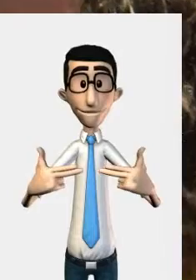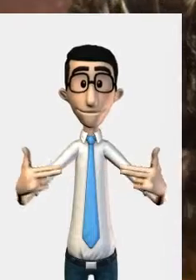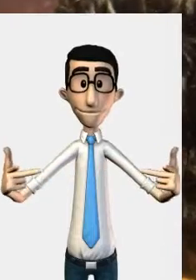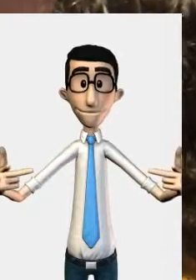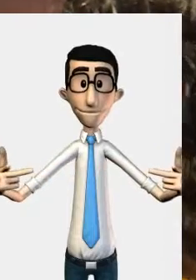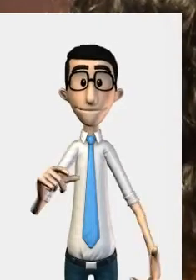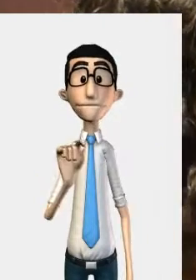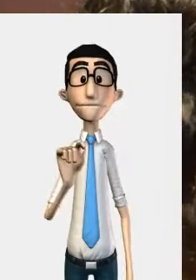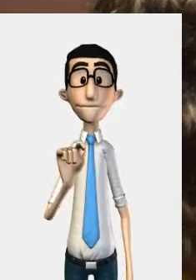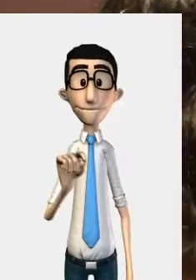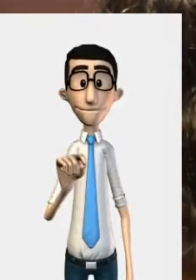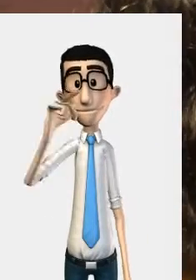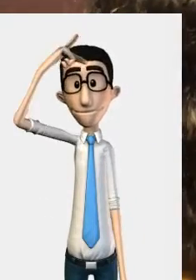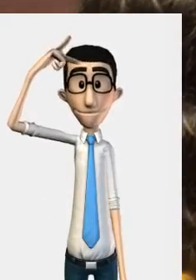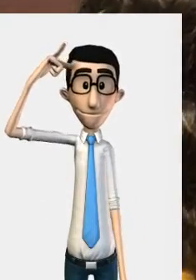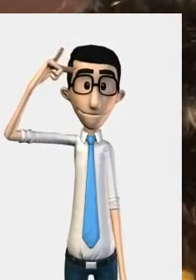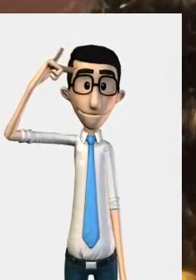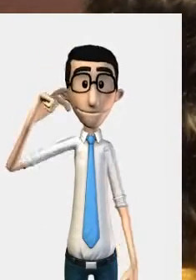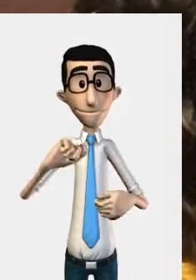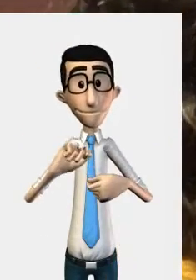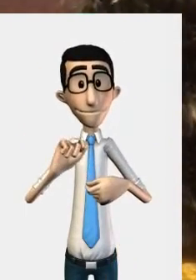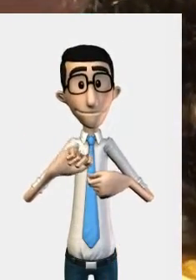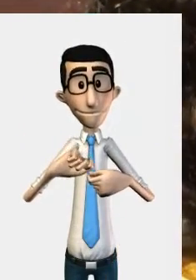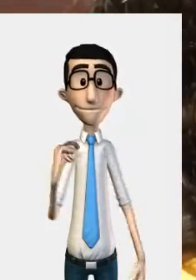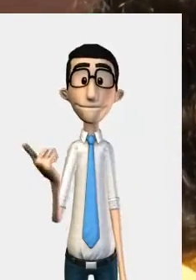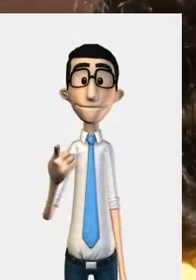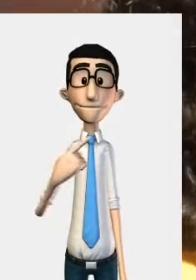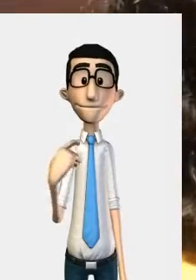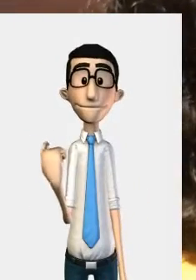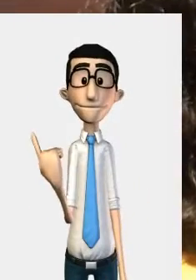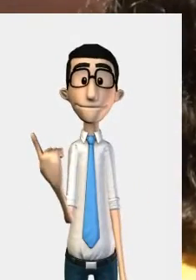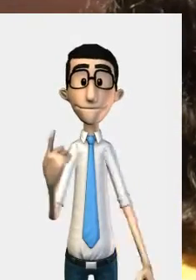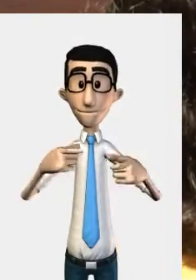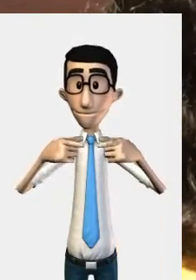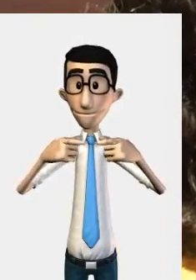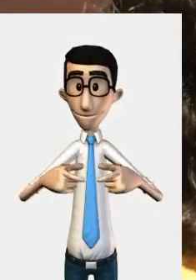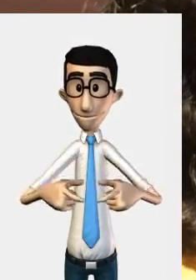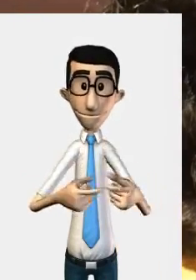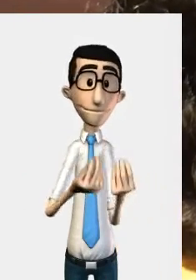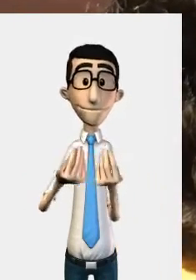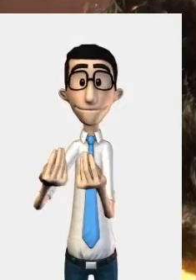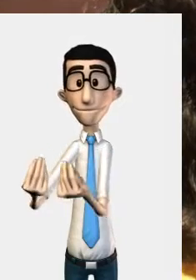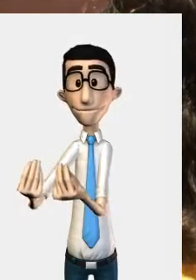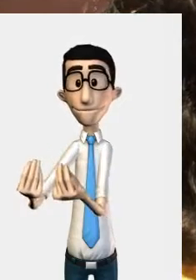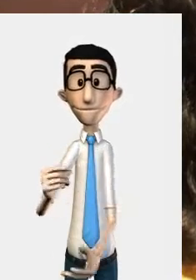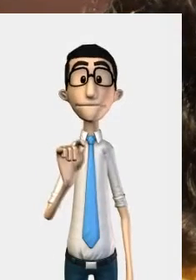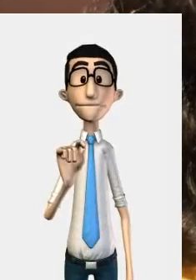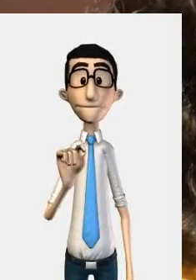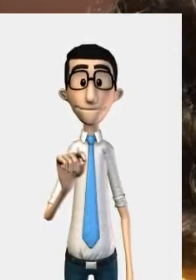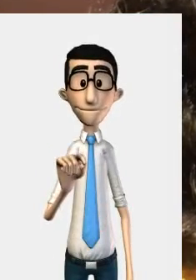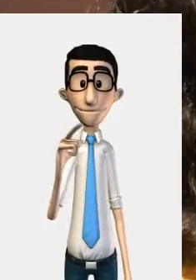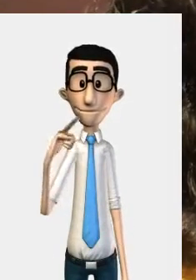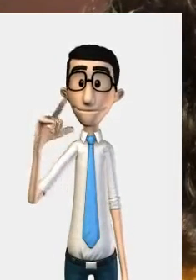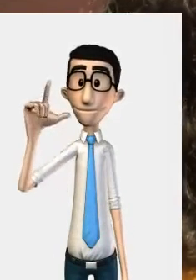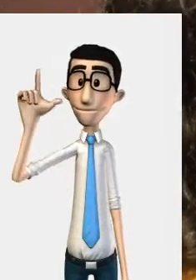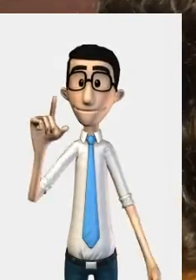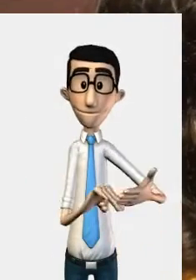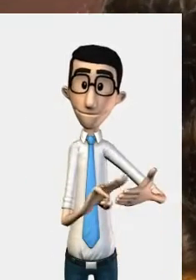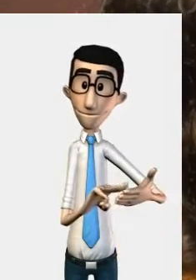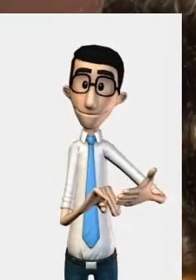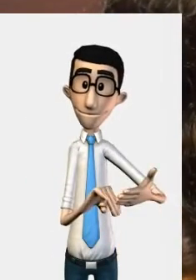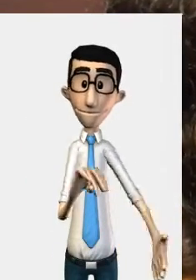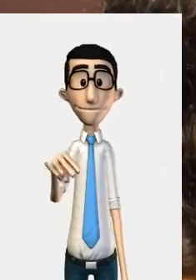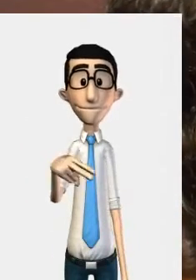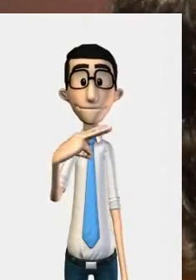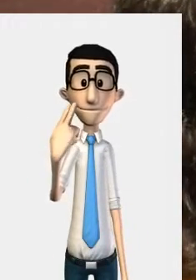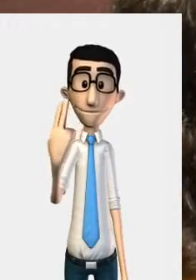sabe? Entendi, E é muito intenso, porque eu via as dificuldades dele, eu via os profissionais fazendo coisas erradas, profissionais com título